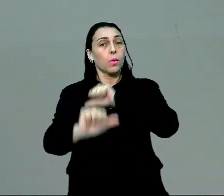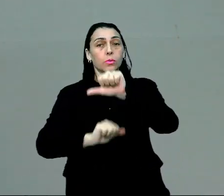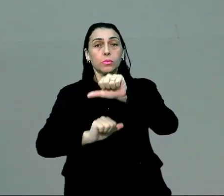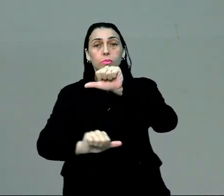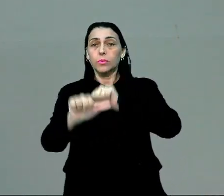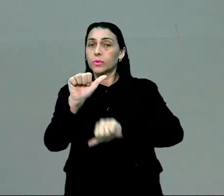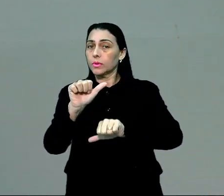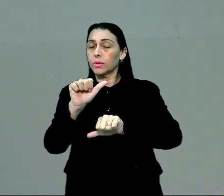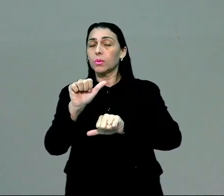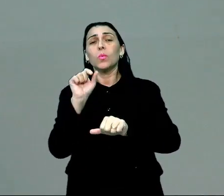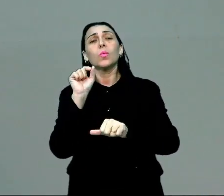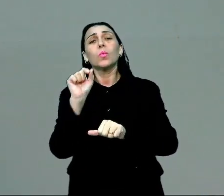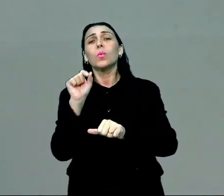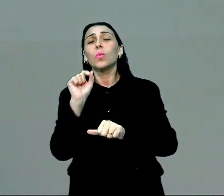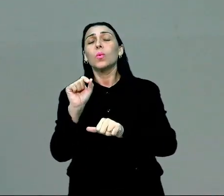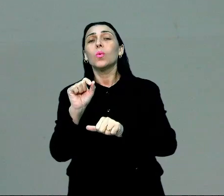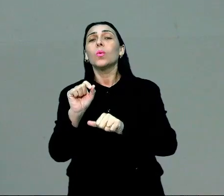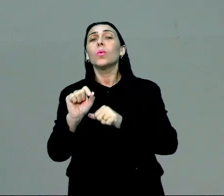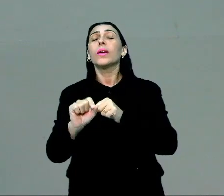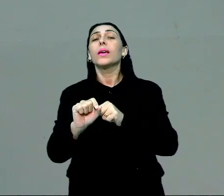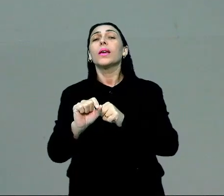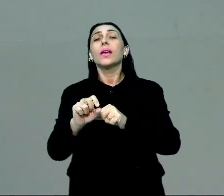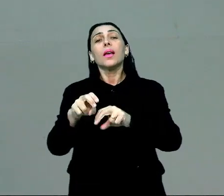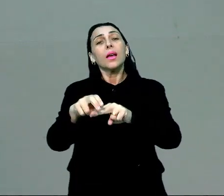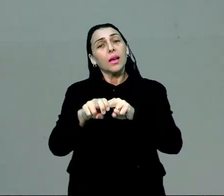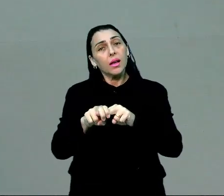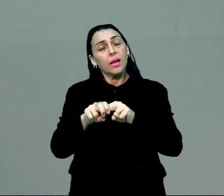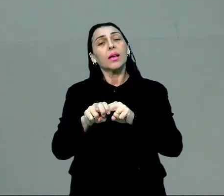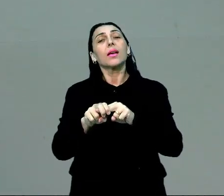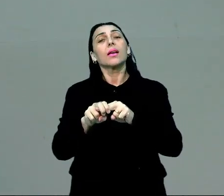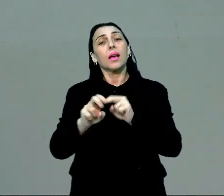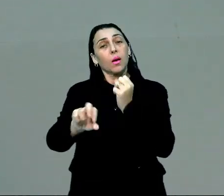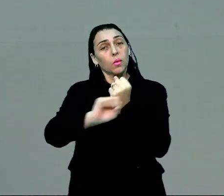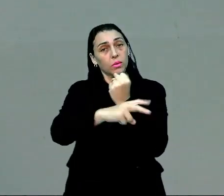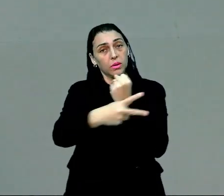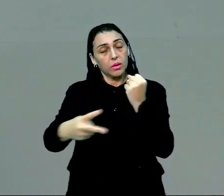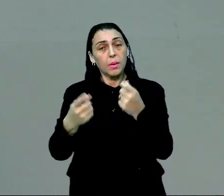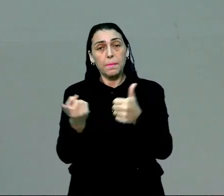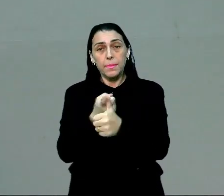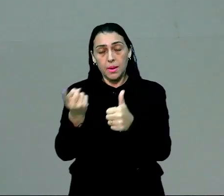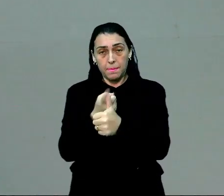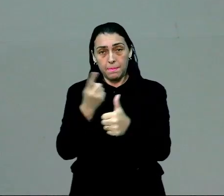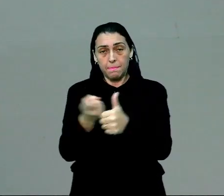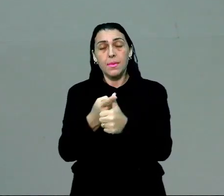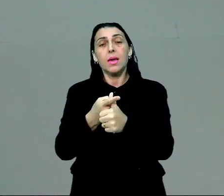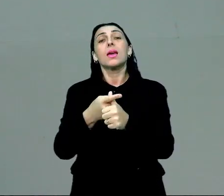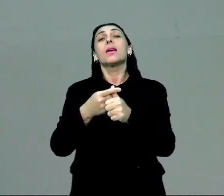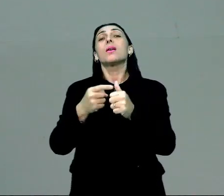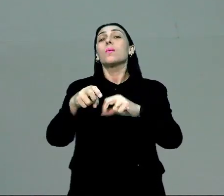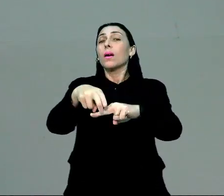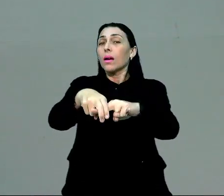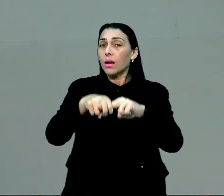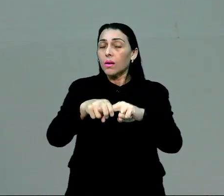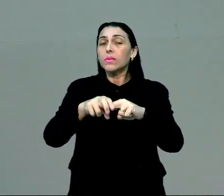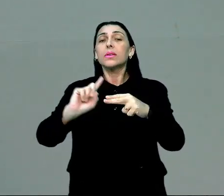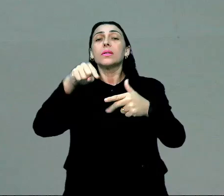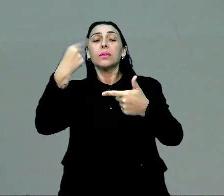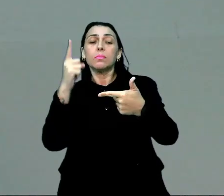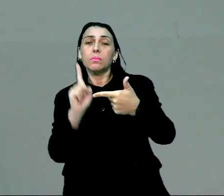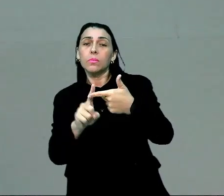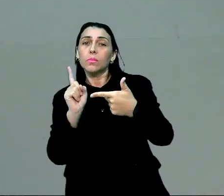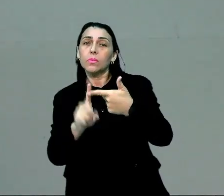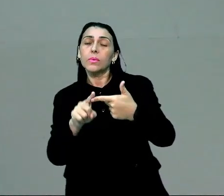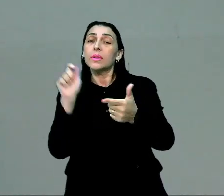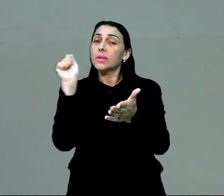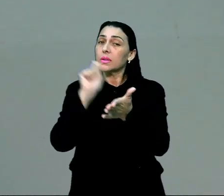ordens, porque o que gera a consequência é a causa. Então, em primeiro lugar, eu vou escrever sobre a causa do problema e logo em seguida é